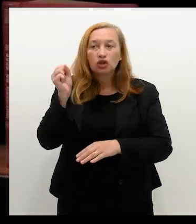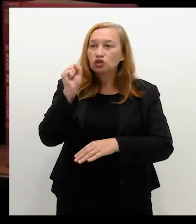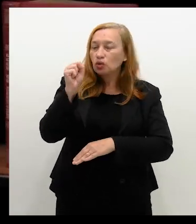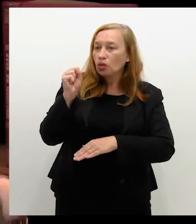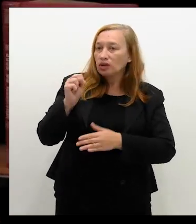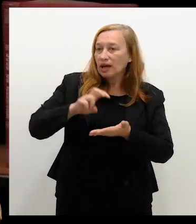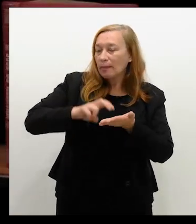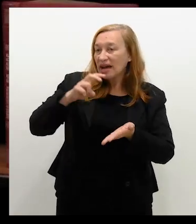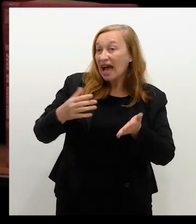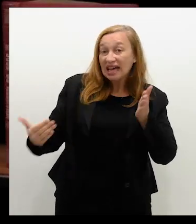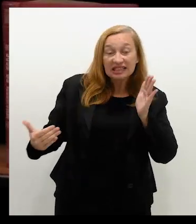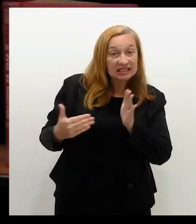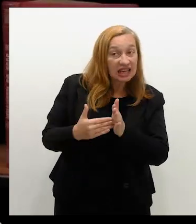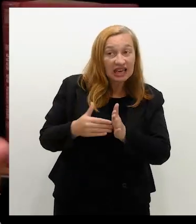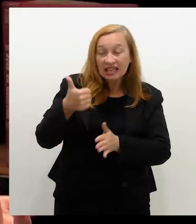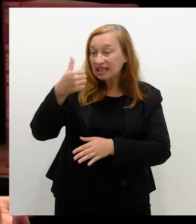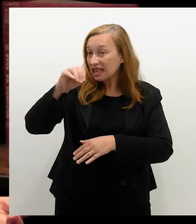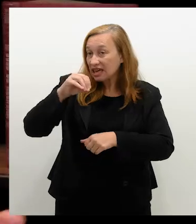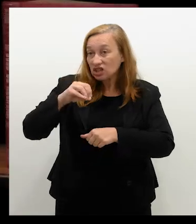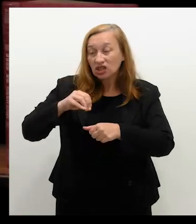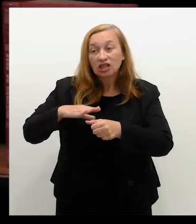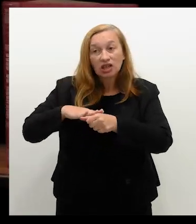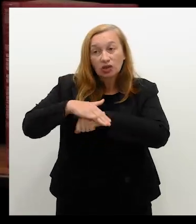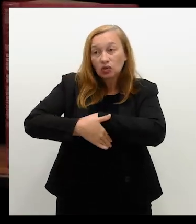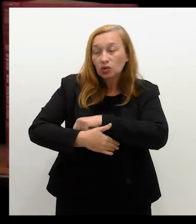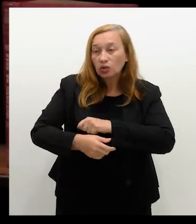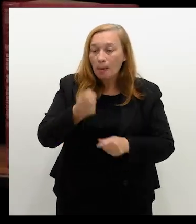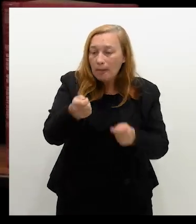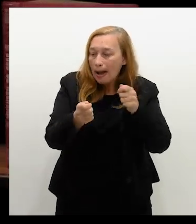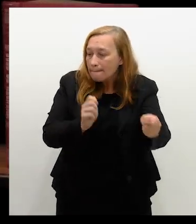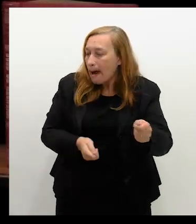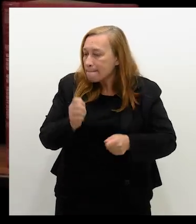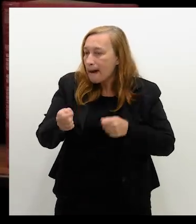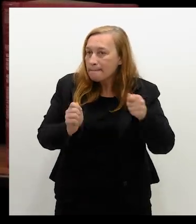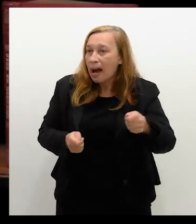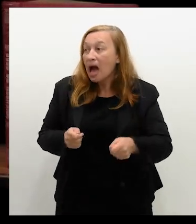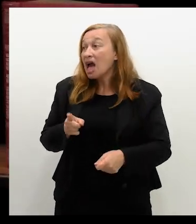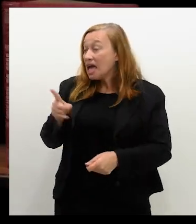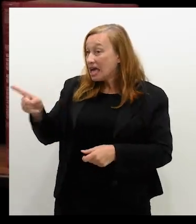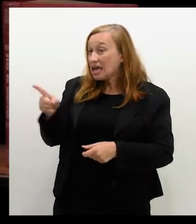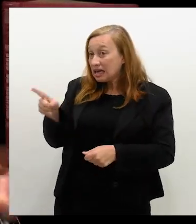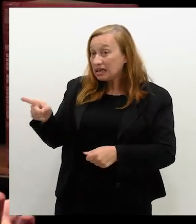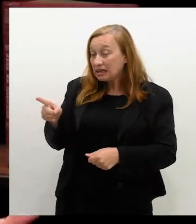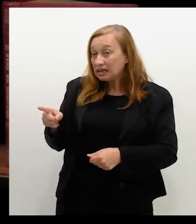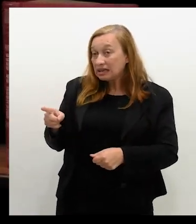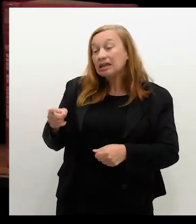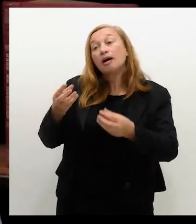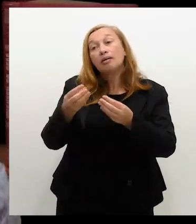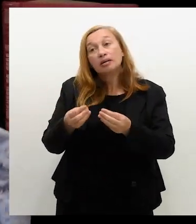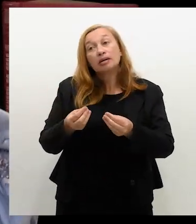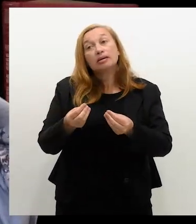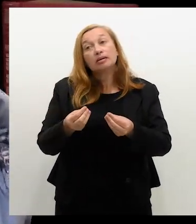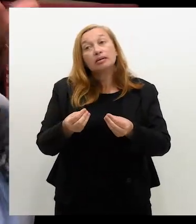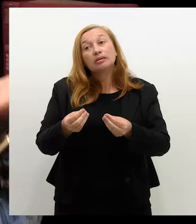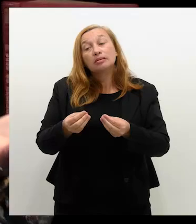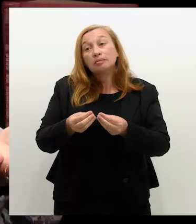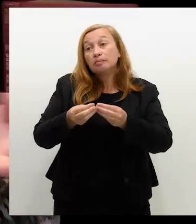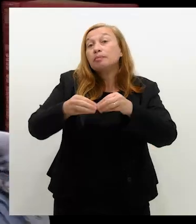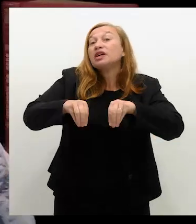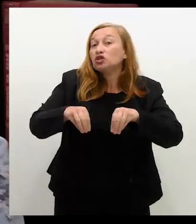10 da noite, está tocando bateria no volume máximo, ele está contribuindo uma poluição sonora, ele está contribuindo para